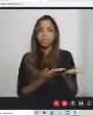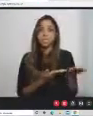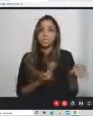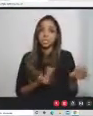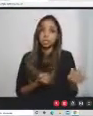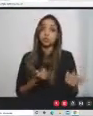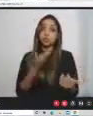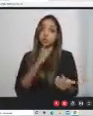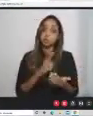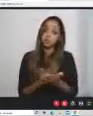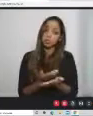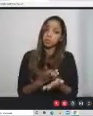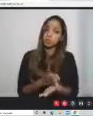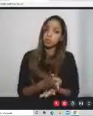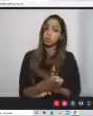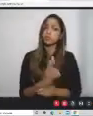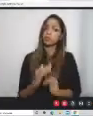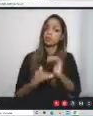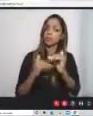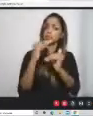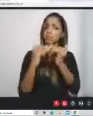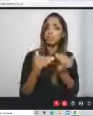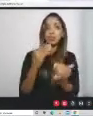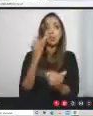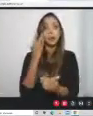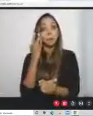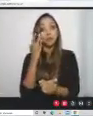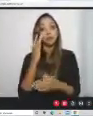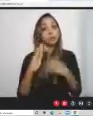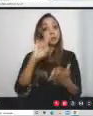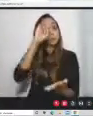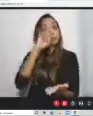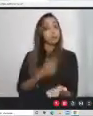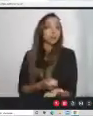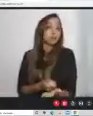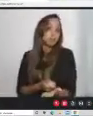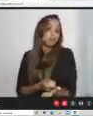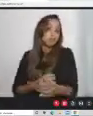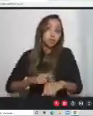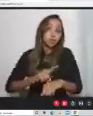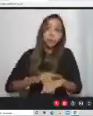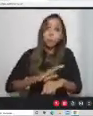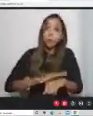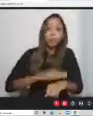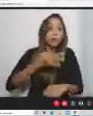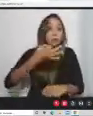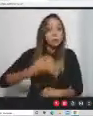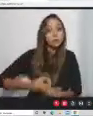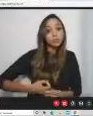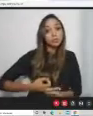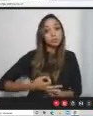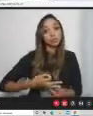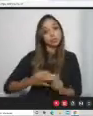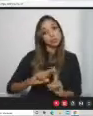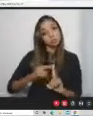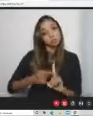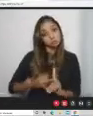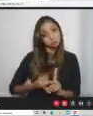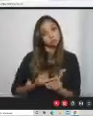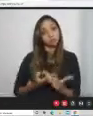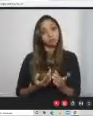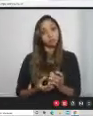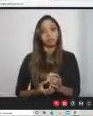desenvolver e amadurecer, para tomar a decisão, né, vereador Vone, do momento certo para ter filho e construir família. Muito